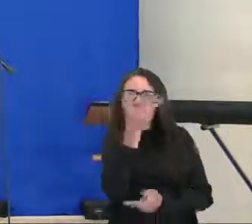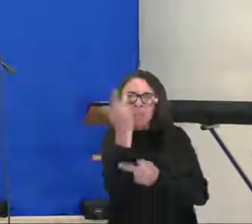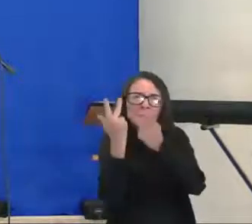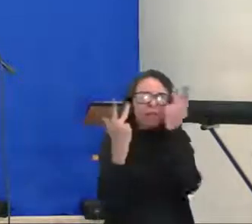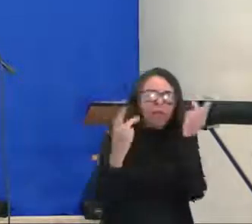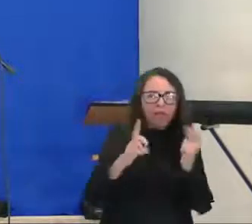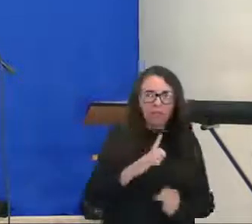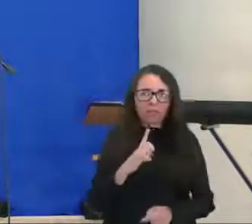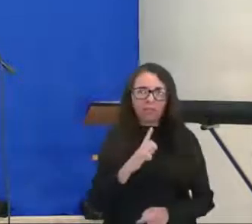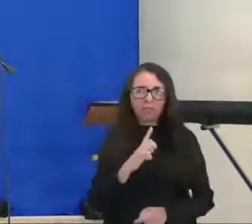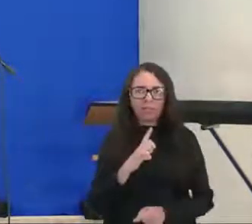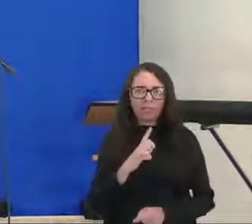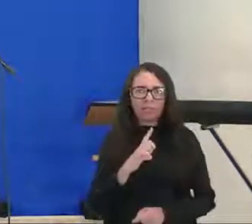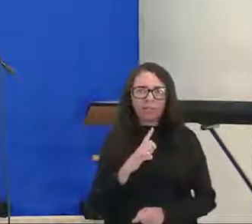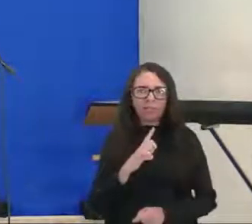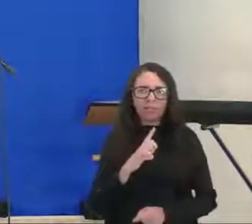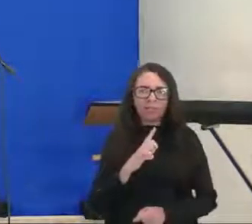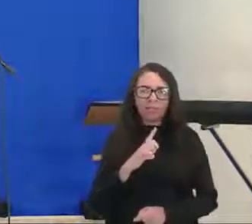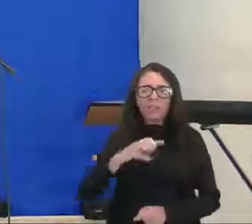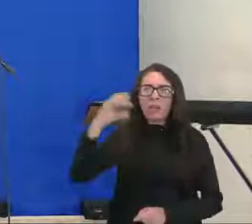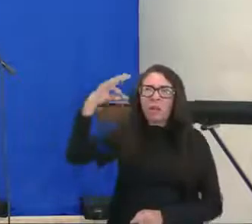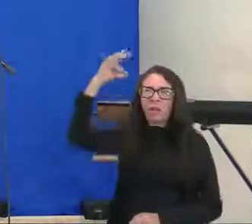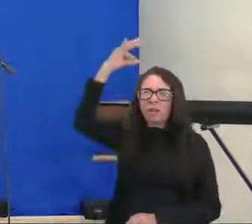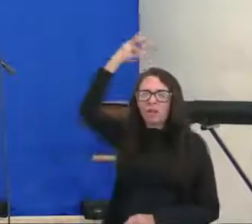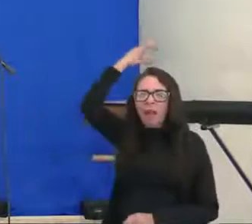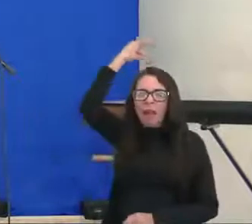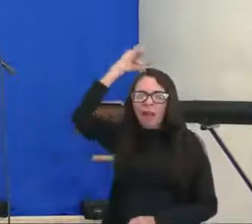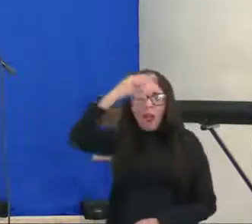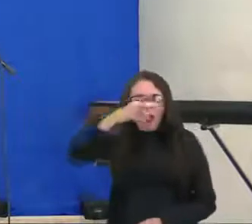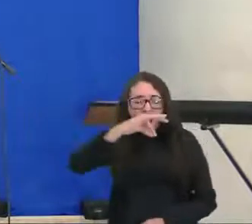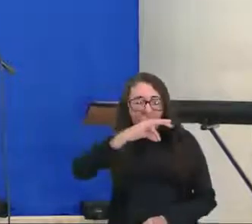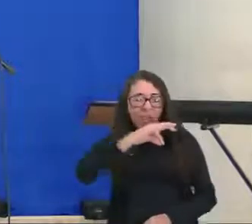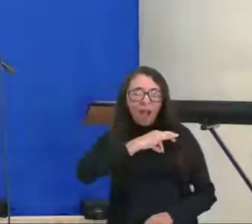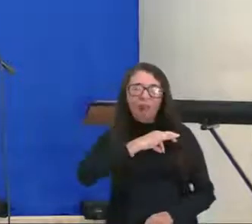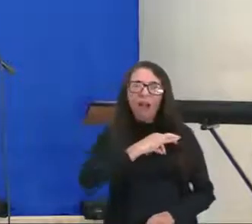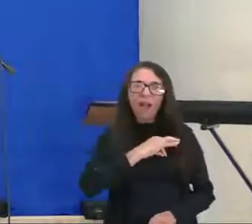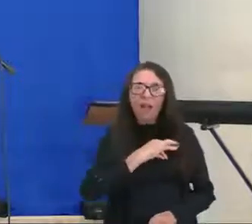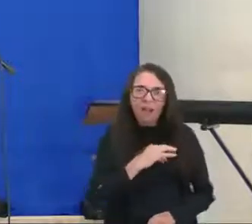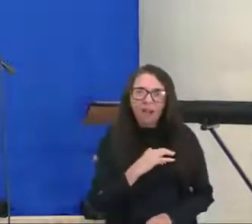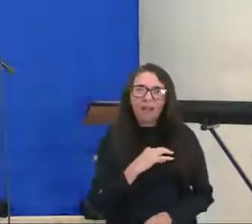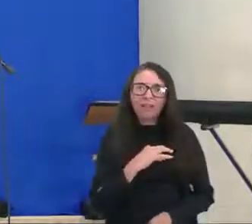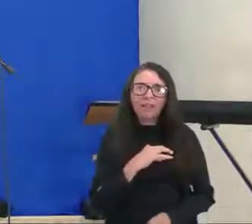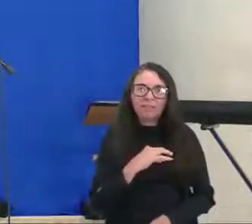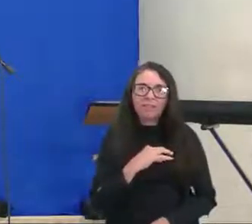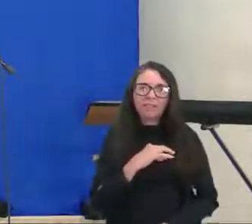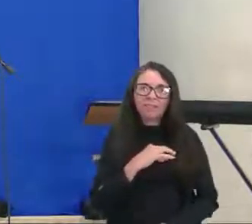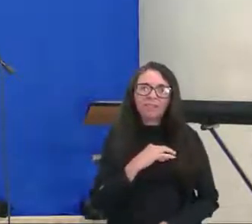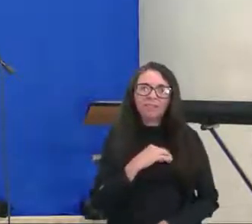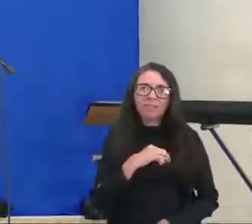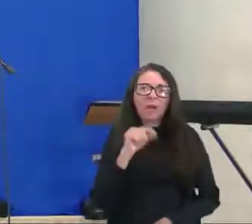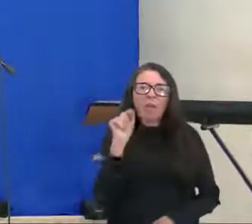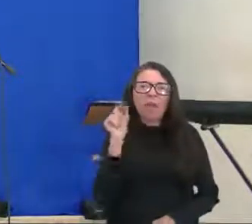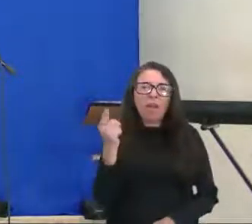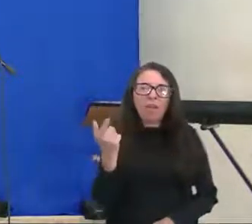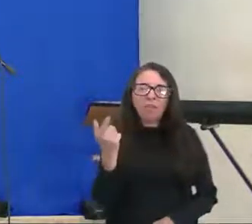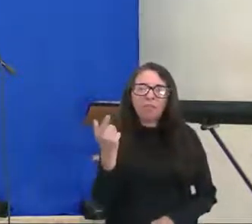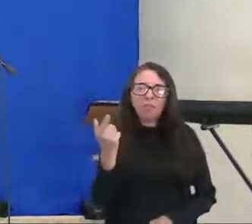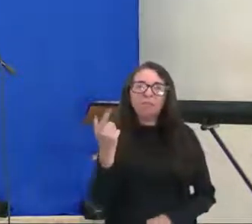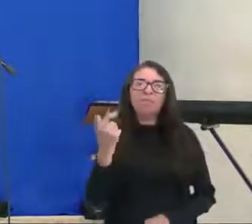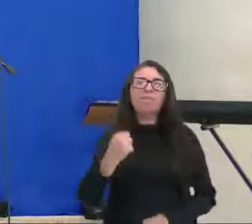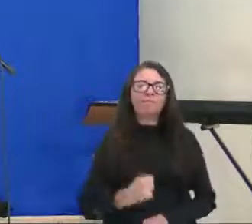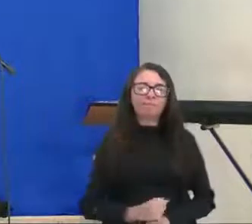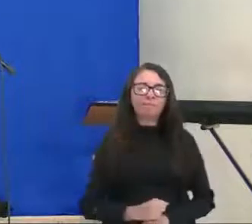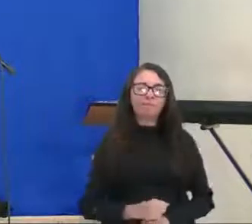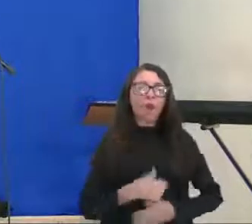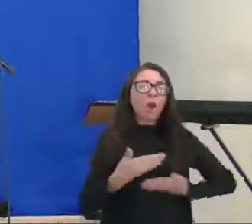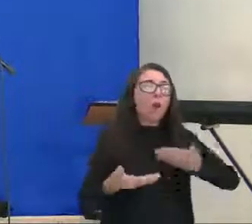do corpo todo e não para o seu bem em